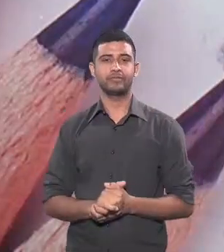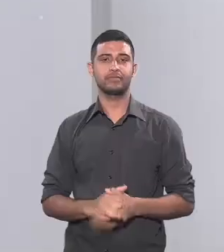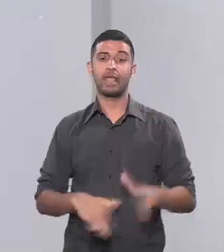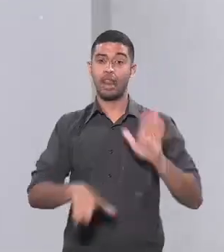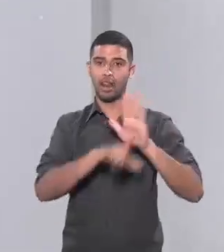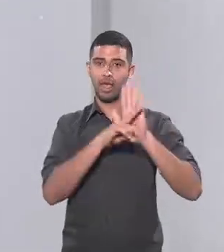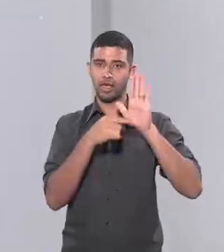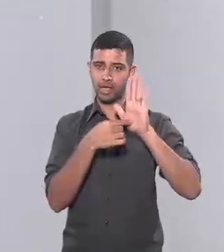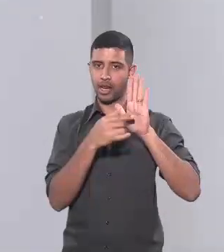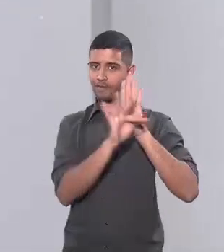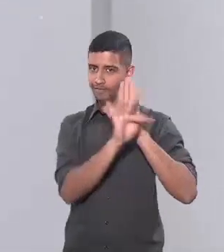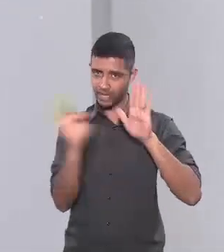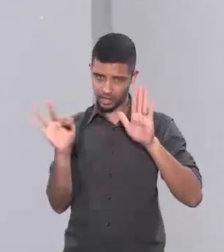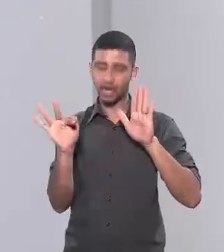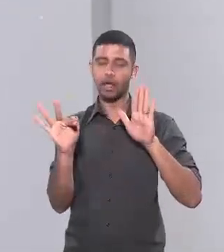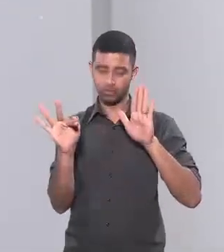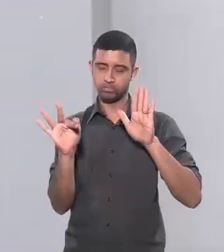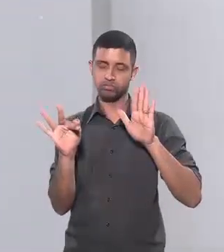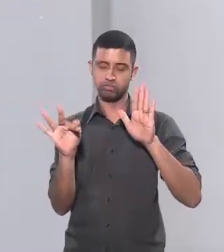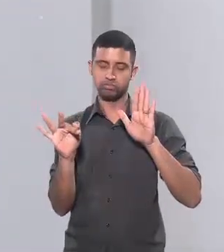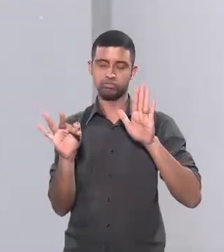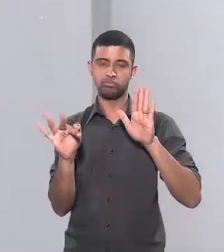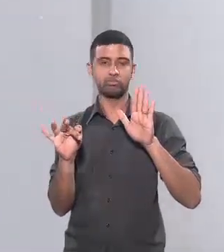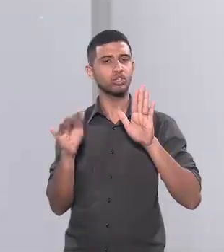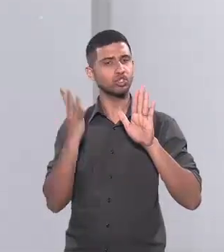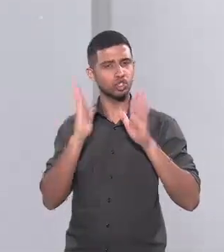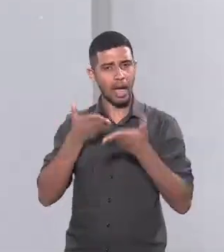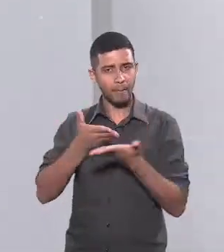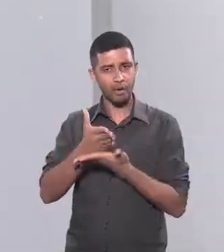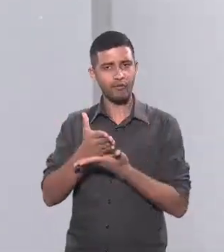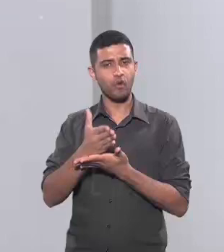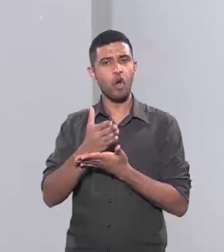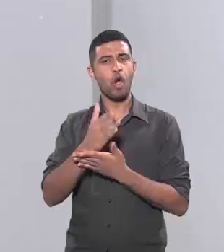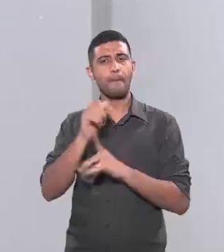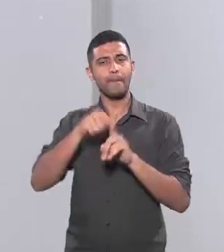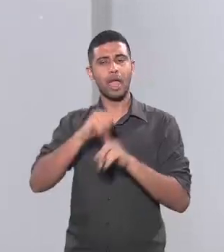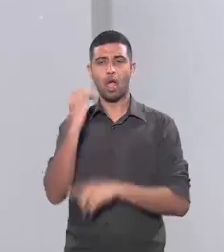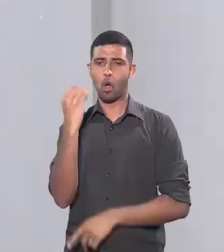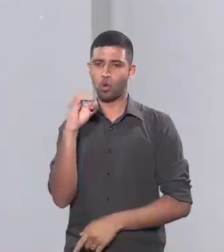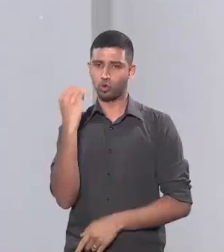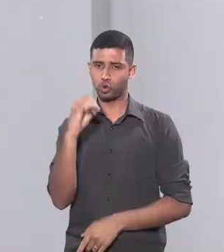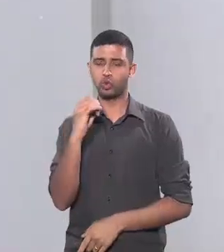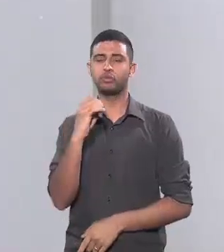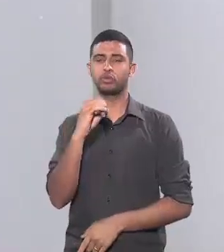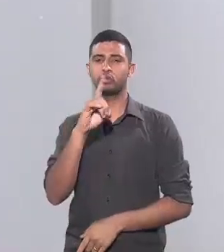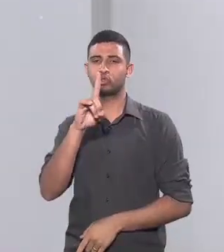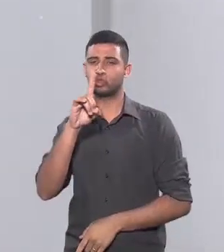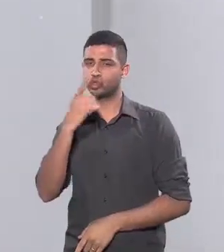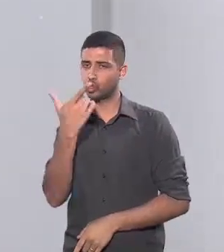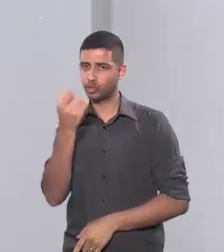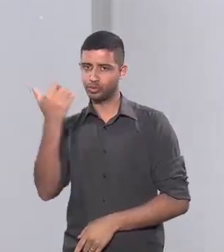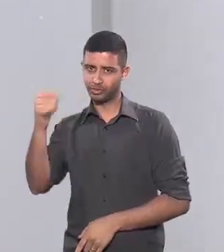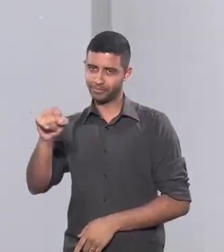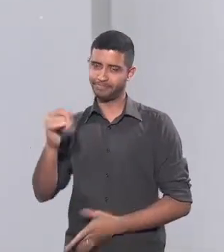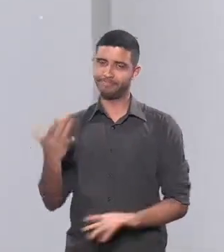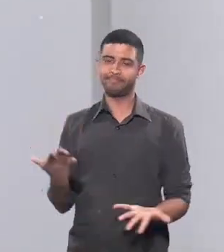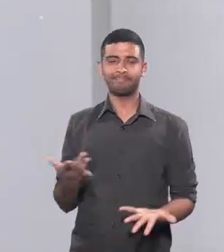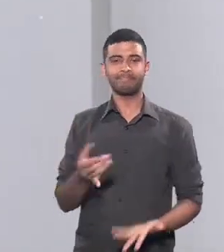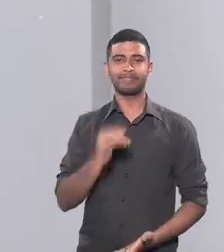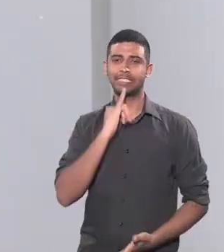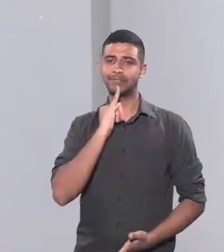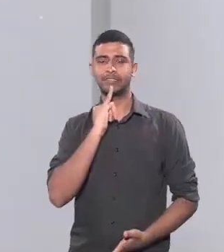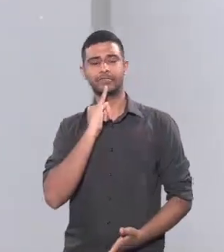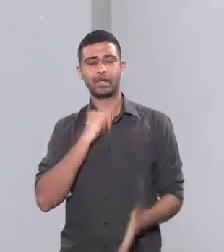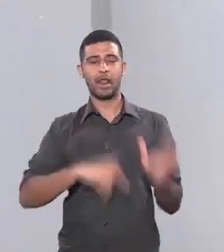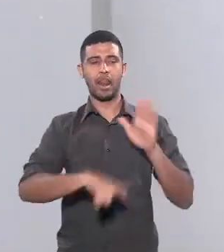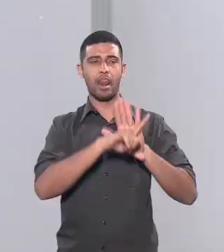A lei, que é uma lei federal, diga-se de passagem, promulgada em outubro de 2018, ela,